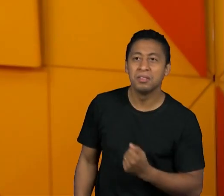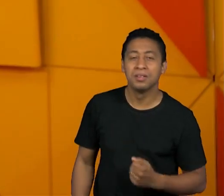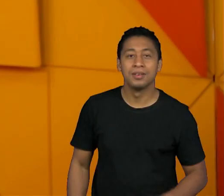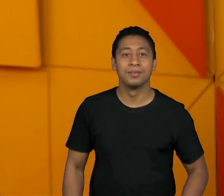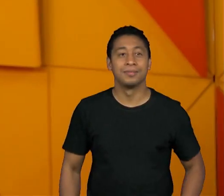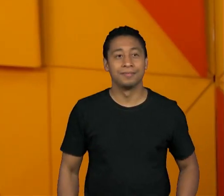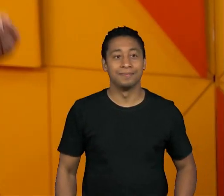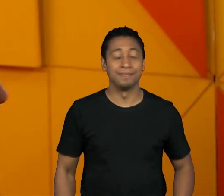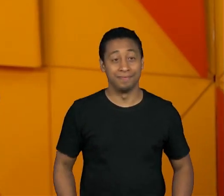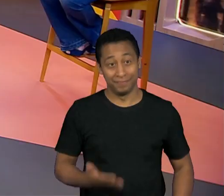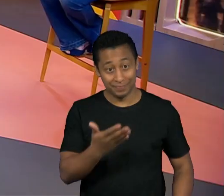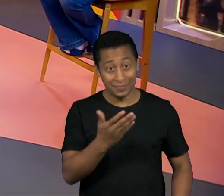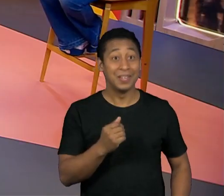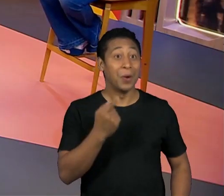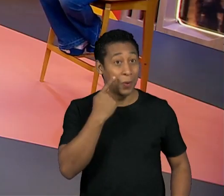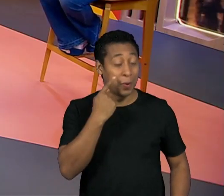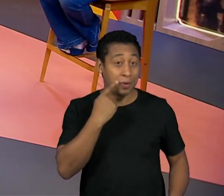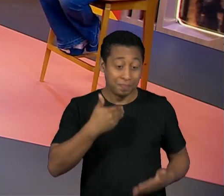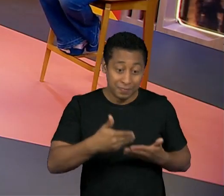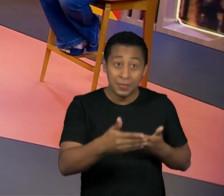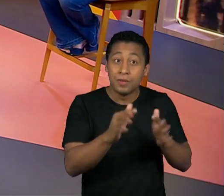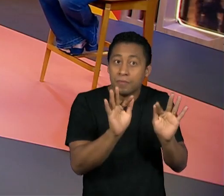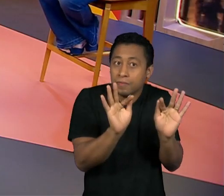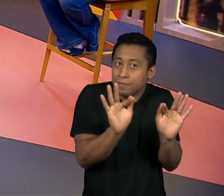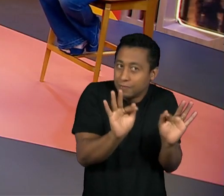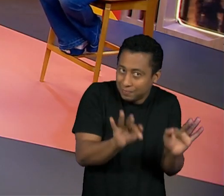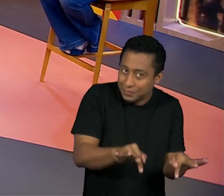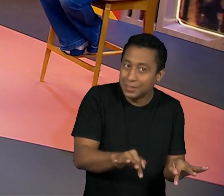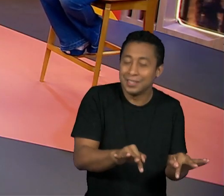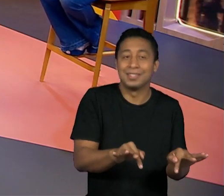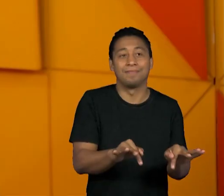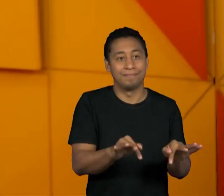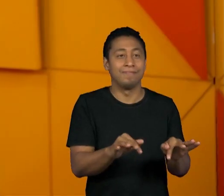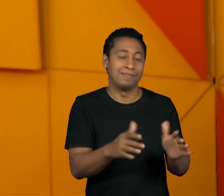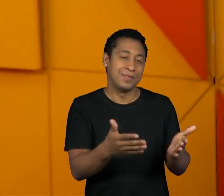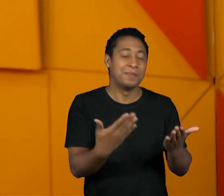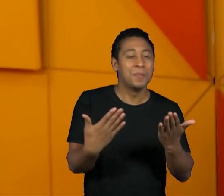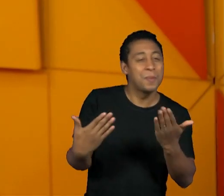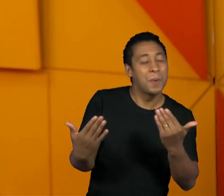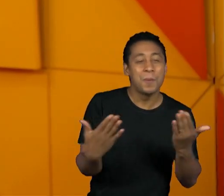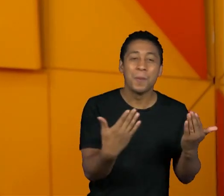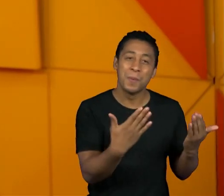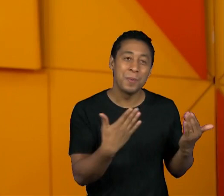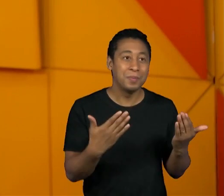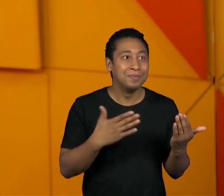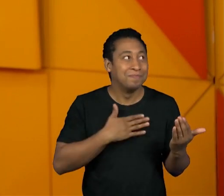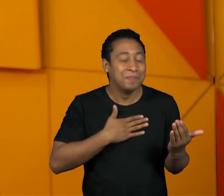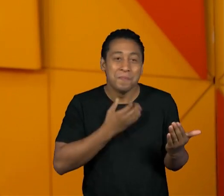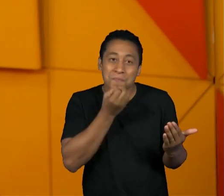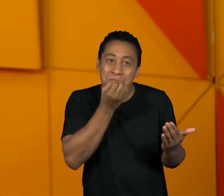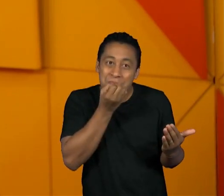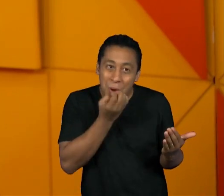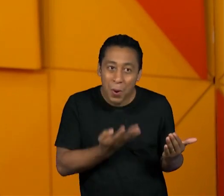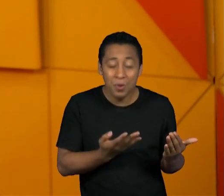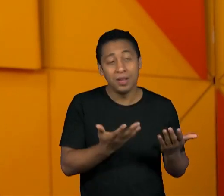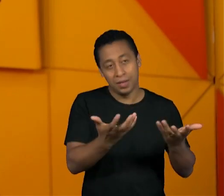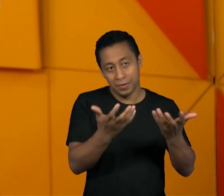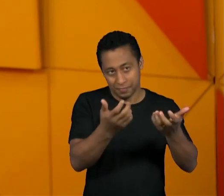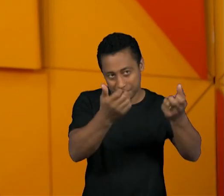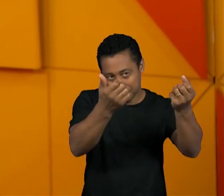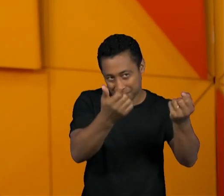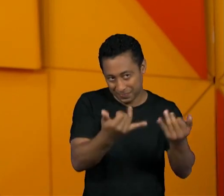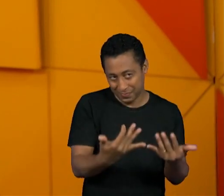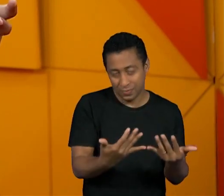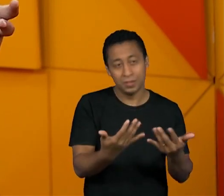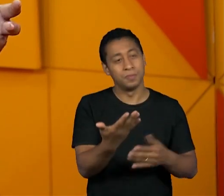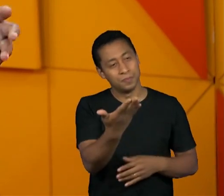Heraldo, Juliana, o programa está chegando ao fim. Para a gente finalizar essa conversa gostosa que nós estivemos aqui, queria que vocês falassem, Heraldo, como